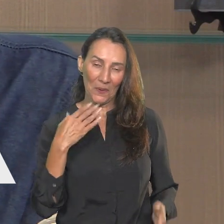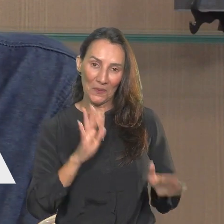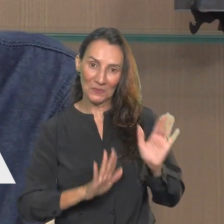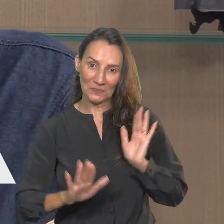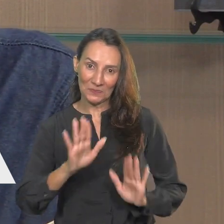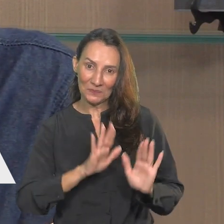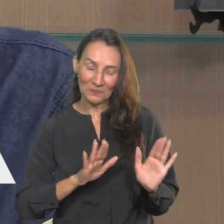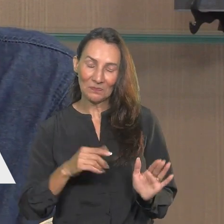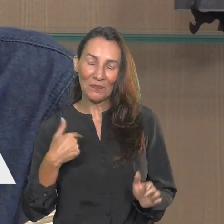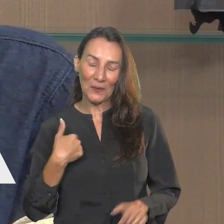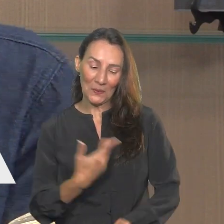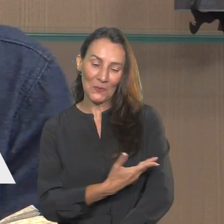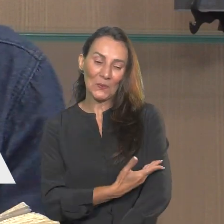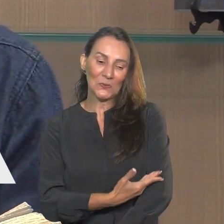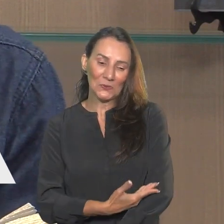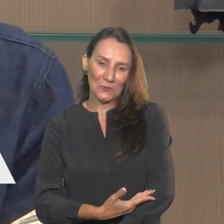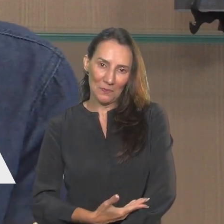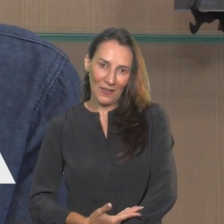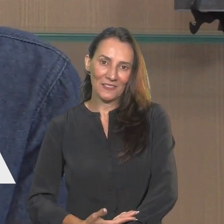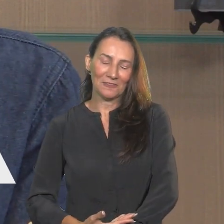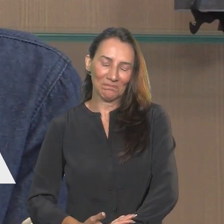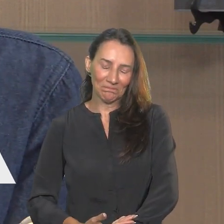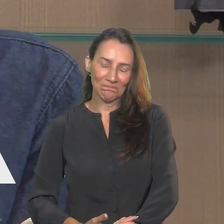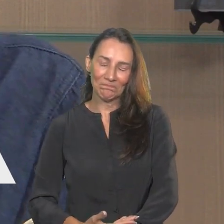tenho me acostumado,